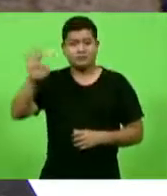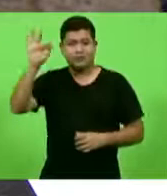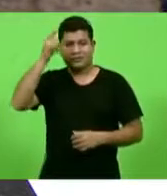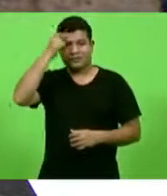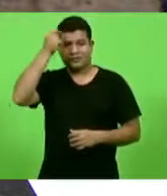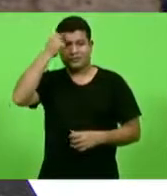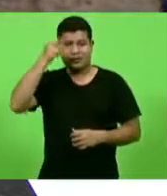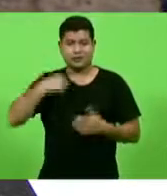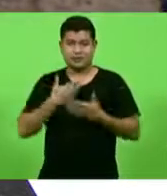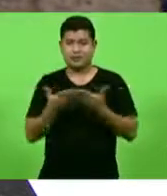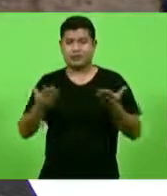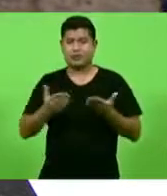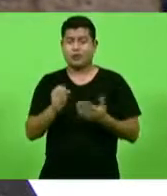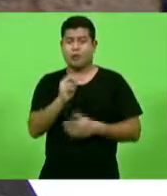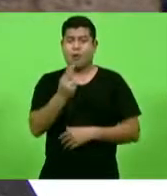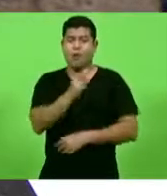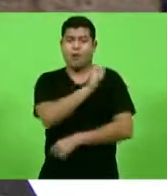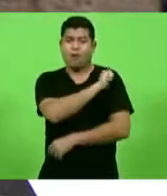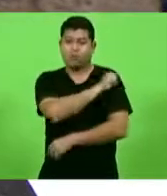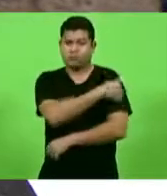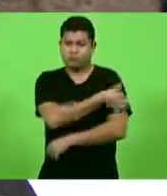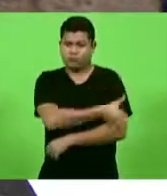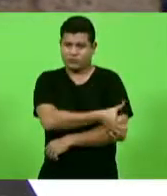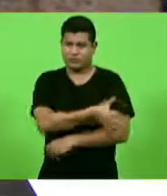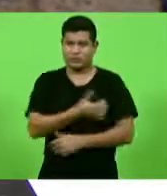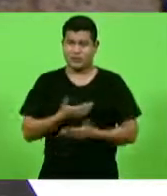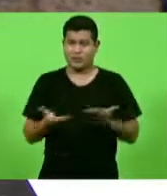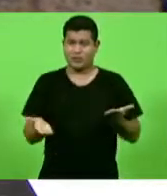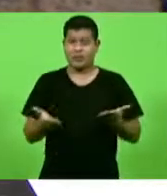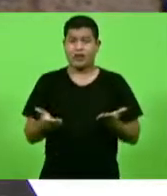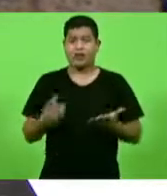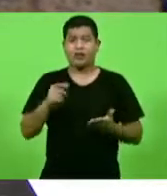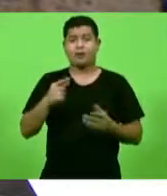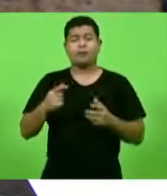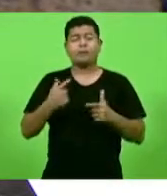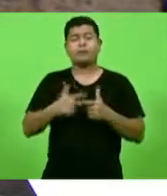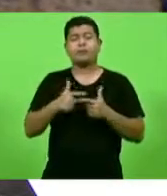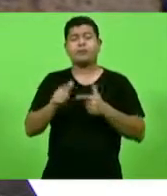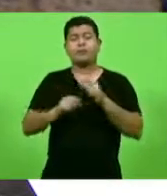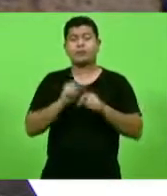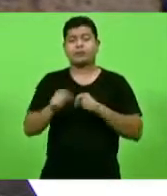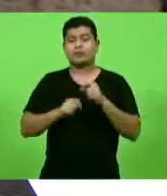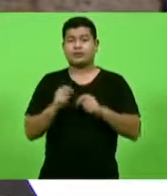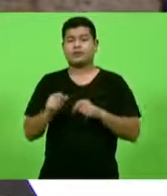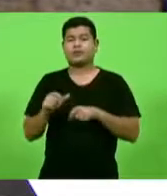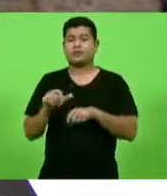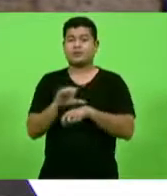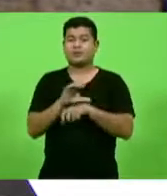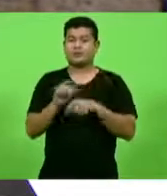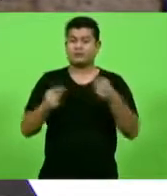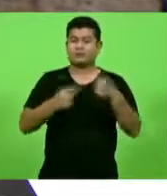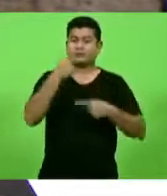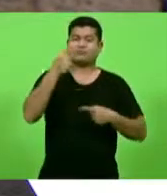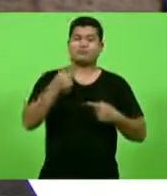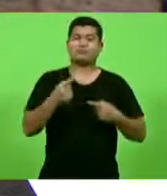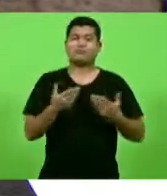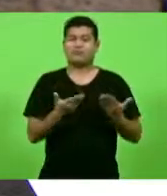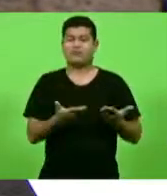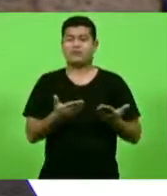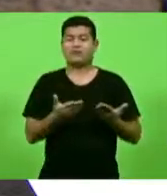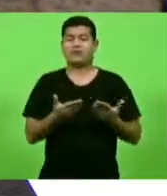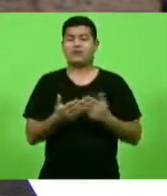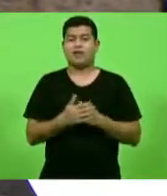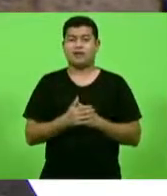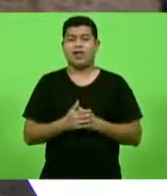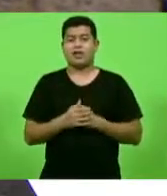fundamental. O problema é a questão de constitucionalidade dela. Aqui ela foi aprovada por 5-4 na Comissão de Justiça, foi parecer contrário